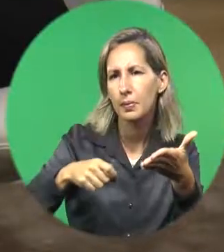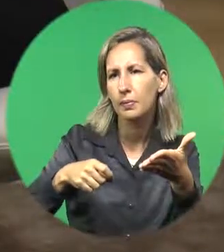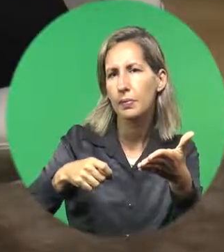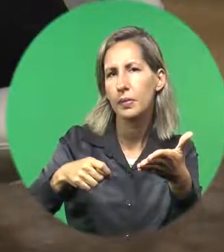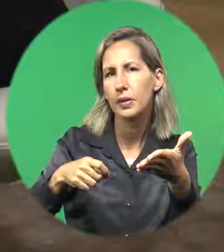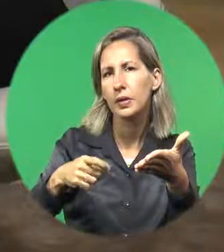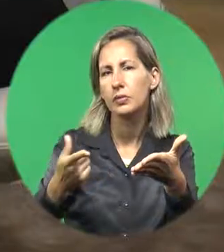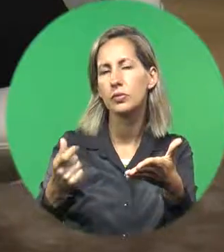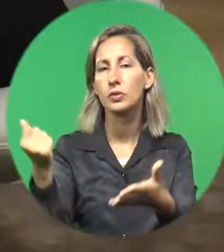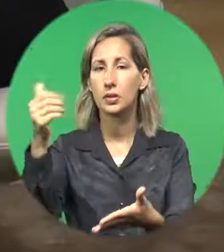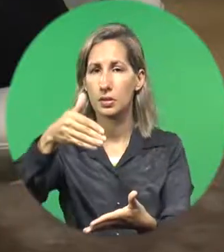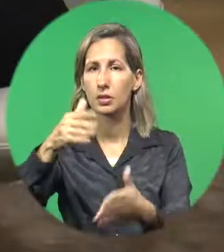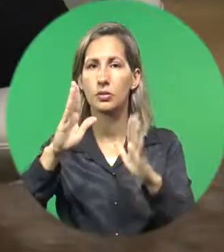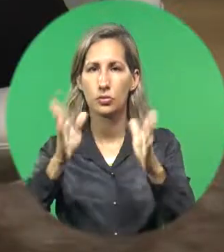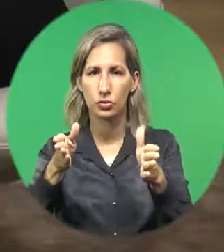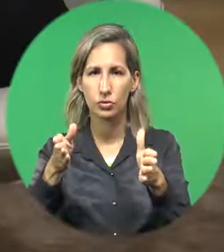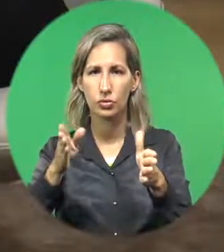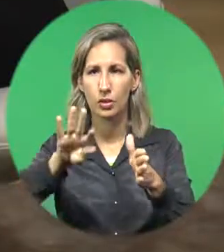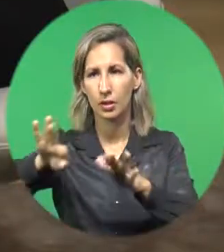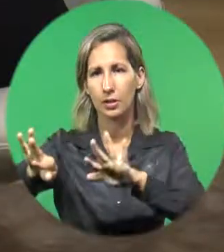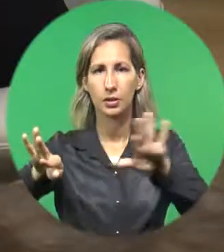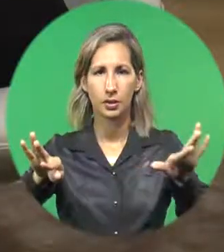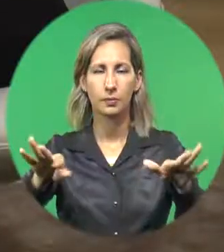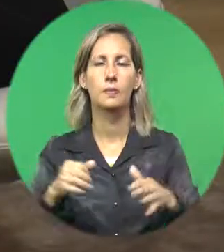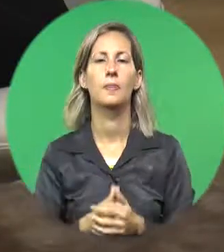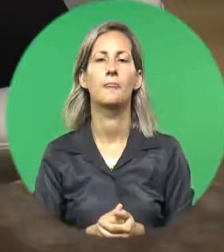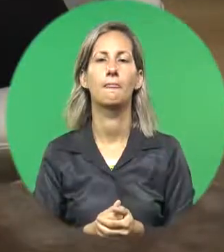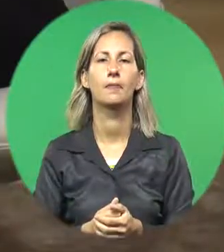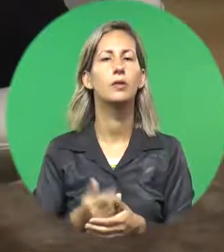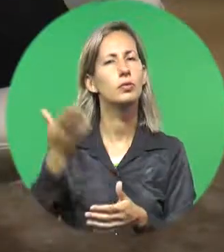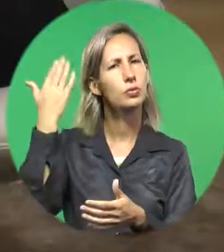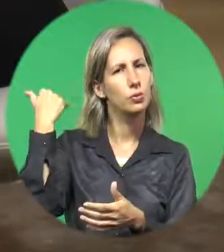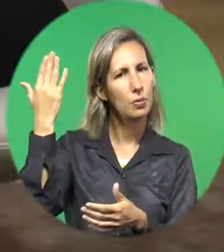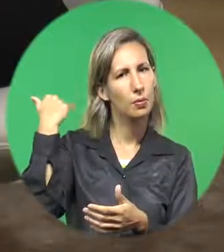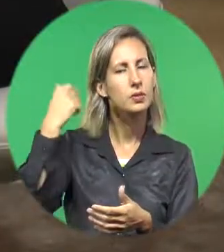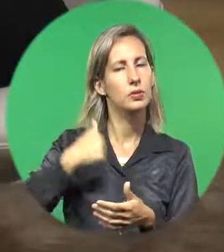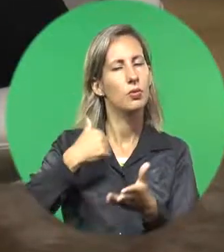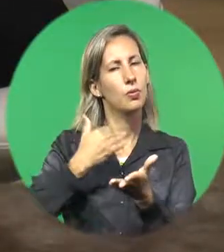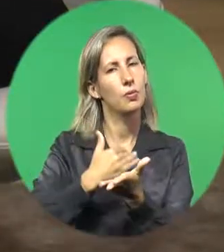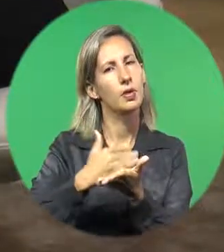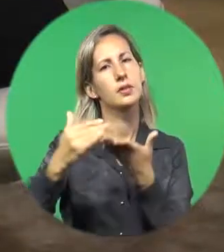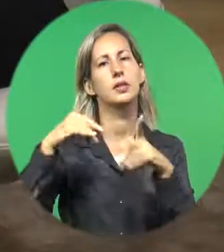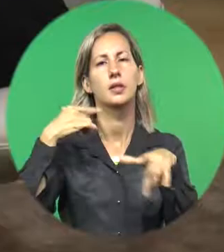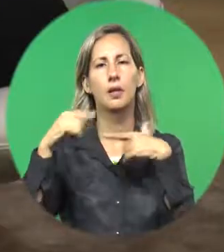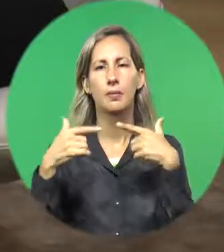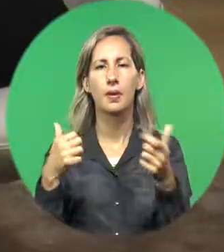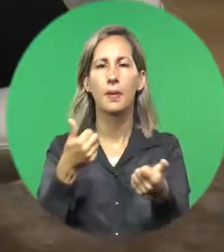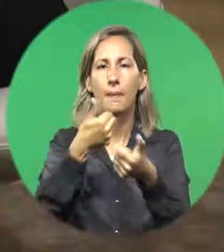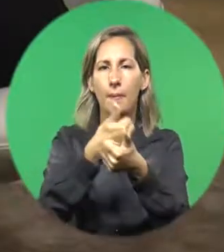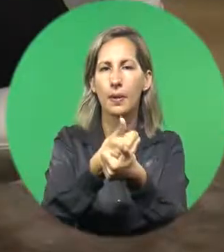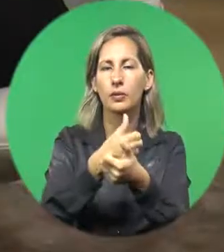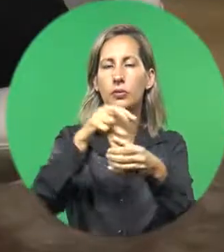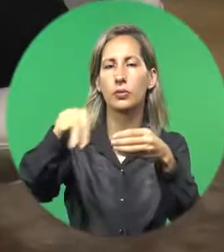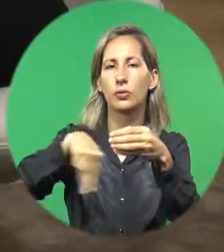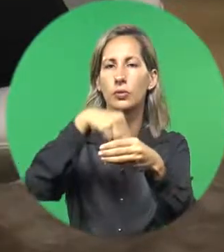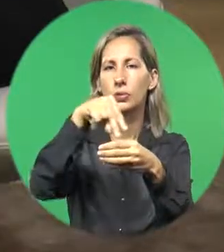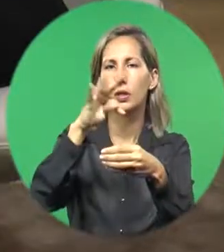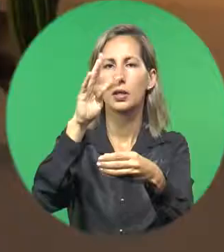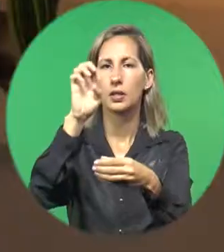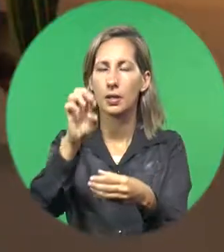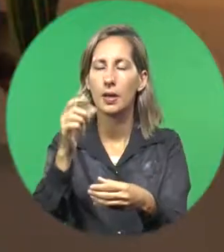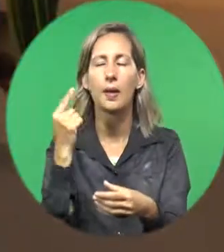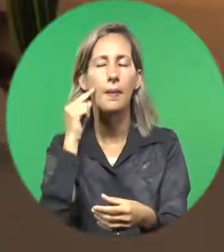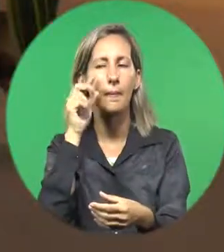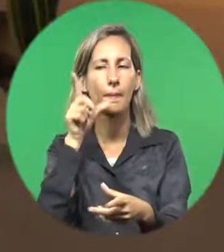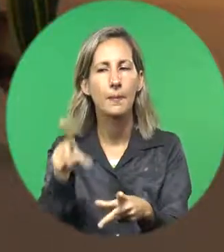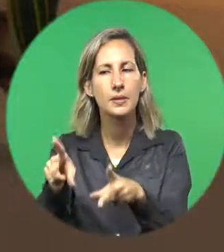mapeamento dessas iniciativas já individuais? Logo no início, quando eu comecei a trabalhar mais próxima do TRE,